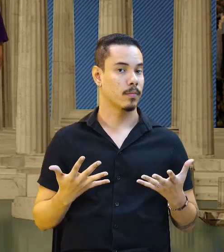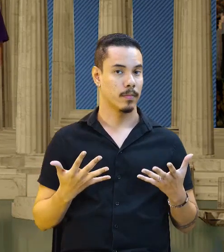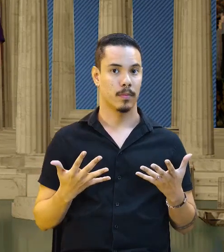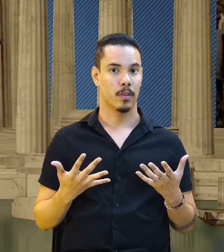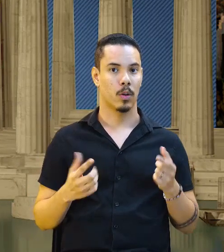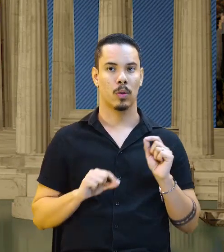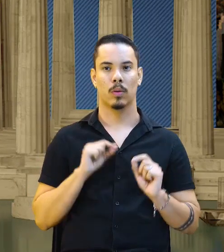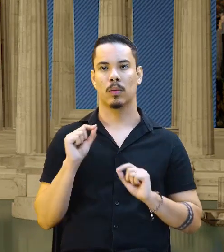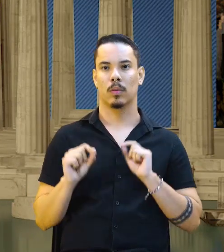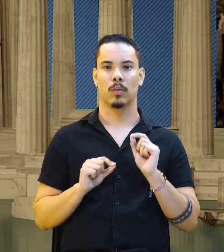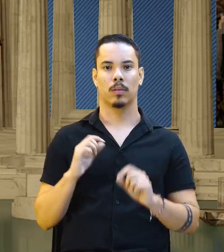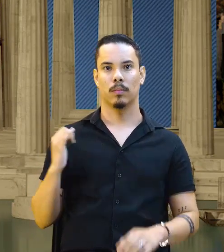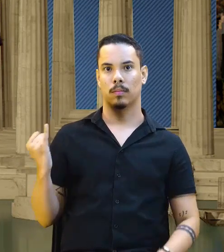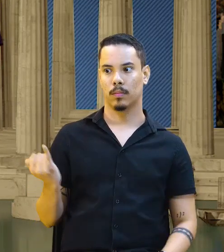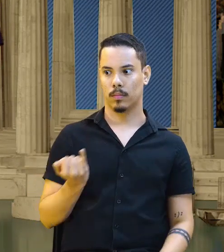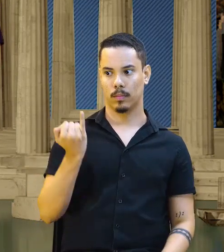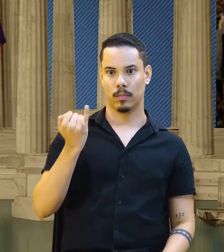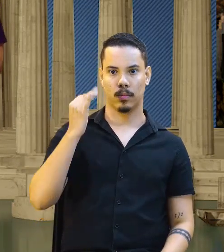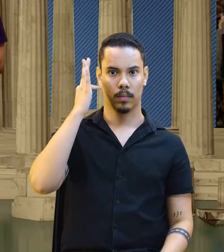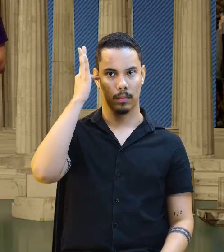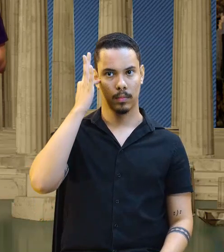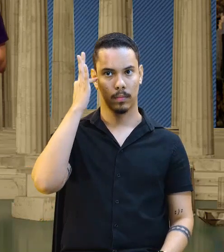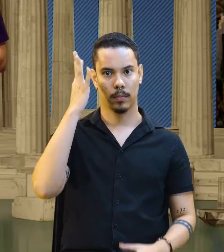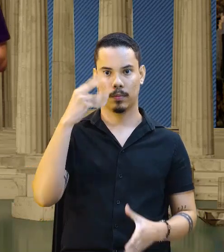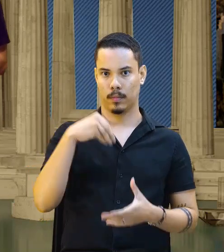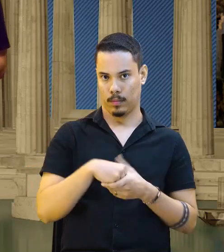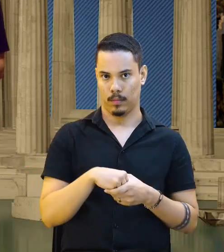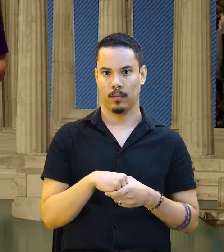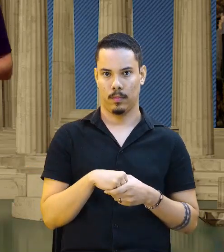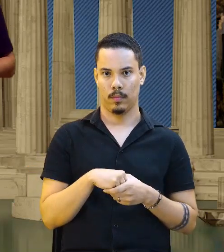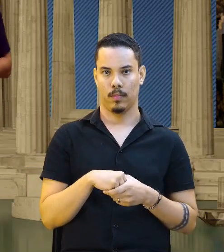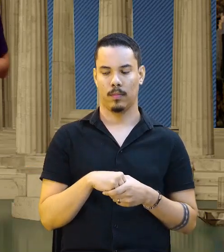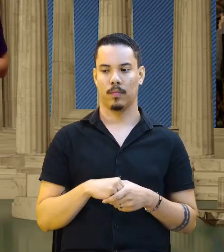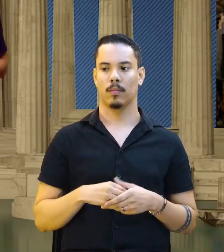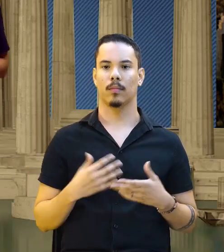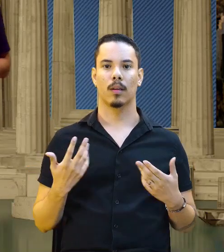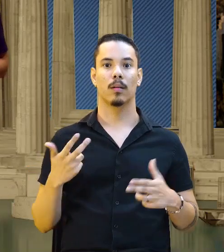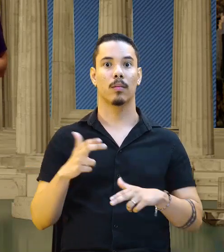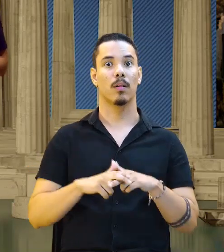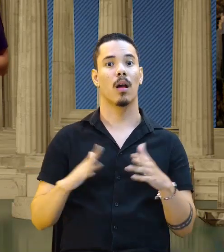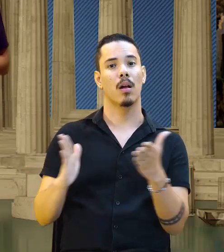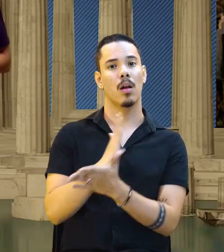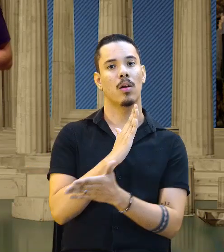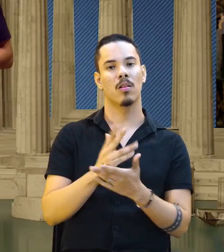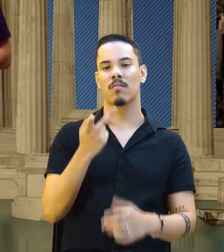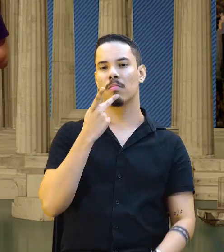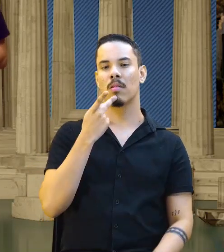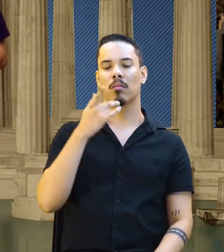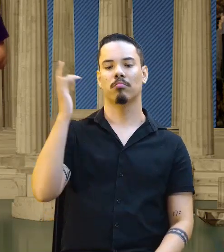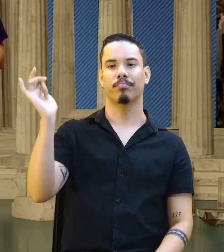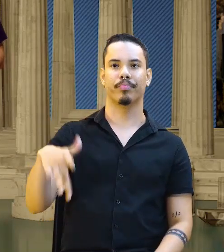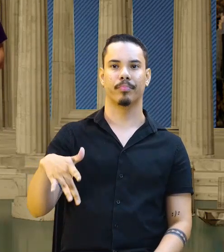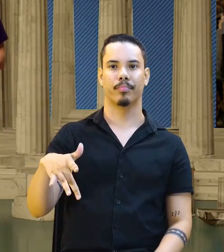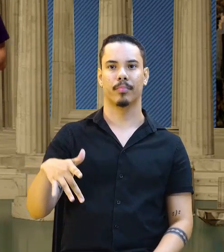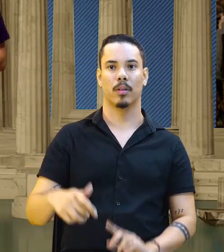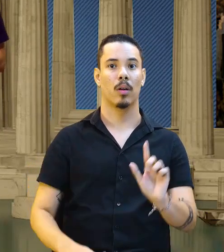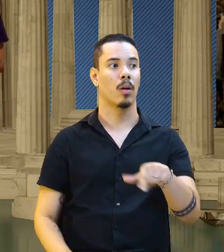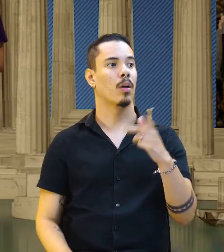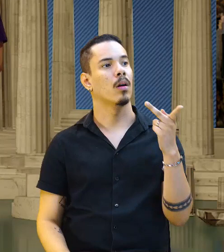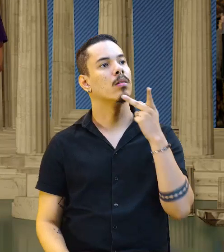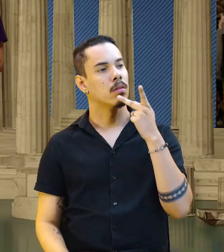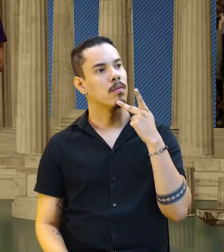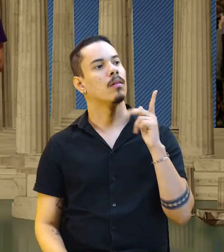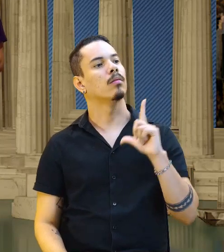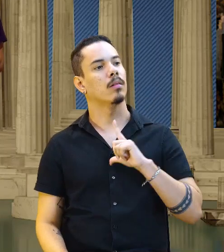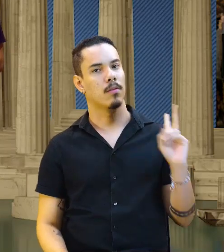a importância da filosofia. Isso. Enquanto uns dizem que ela não serve para nada, outros dizem que a filosofia tem